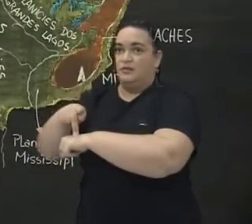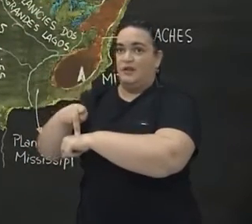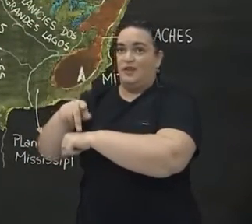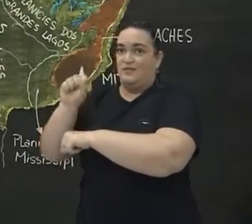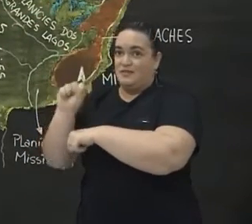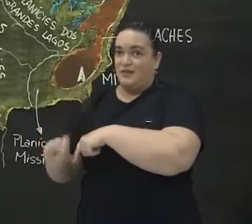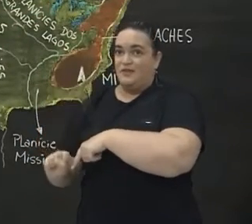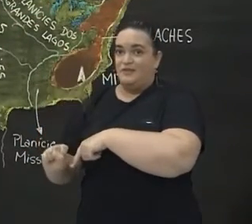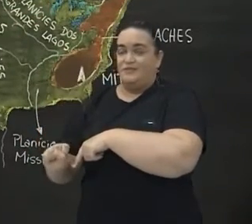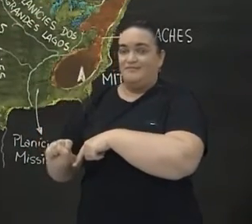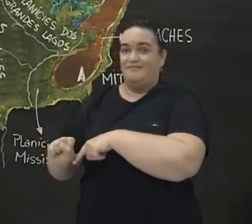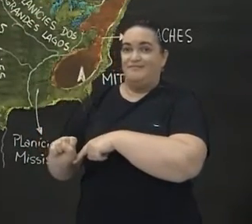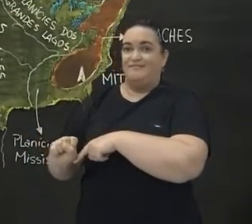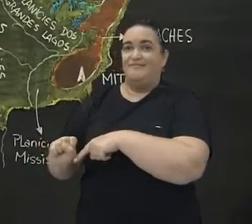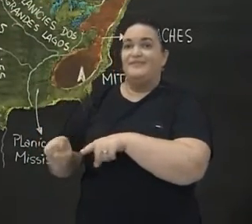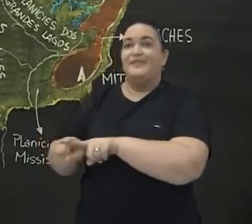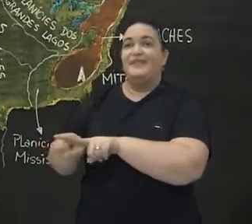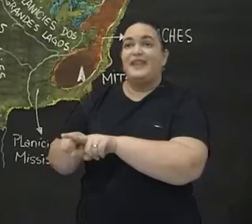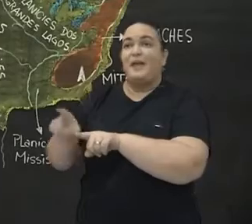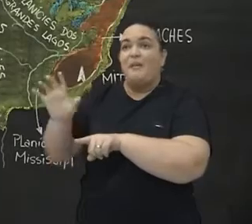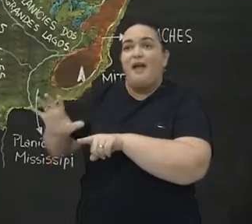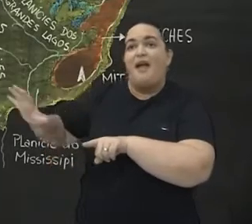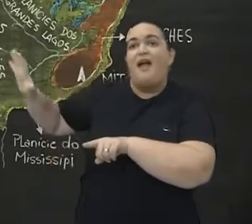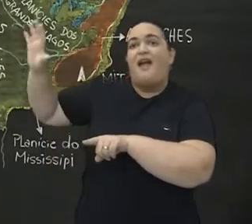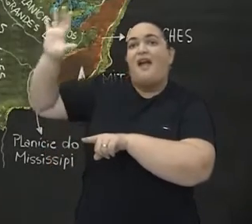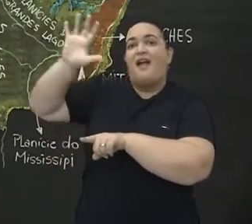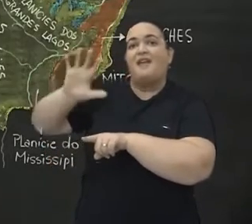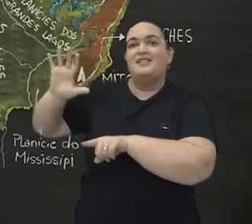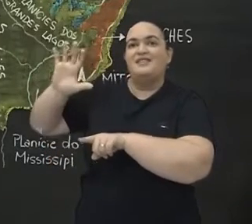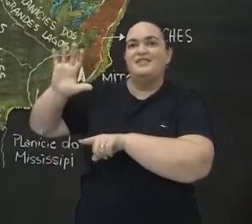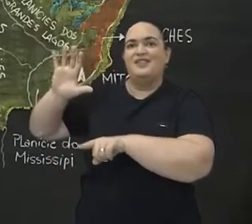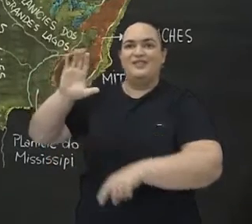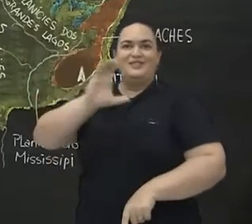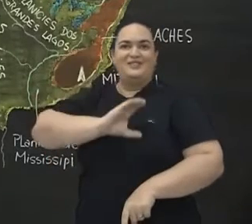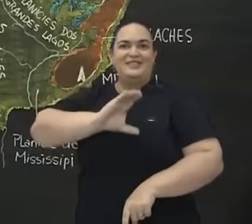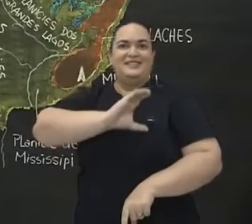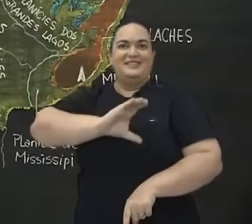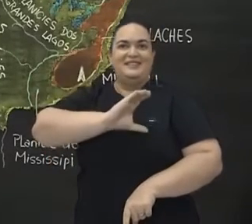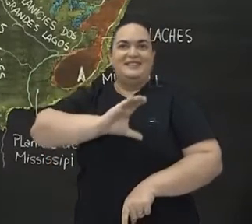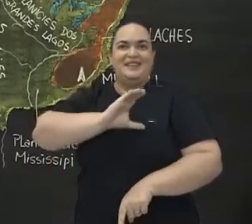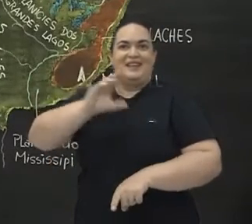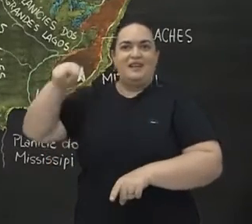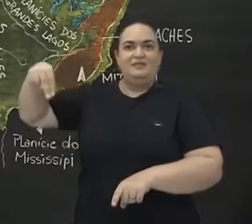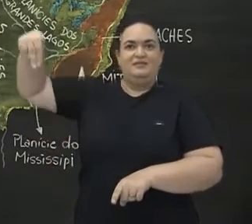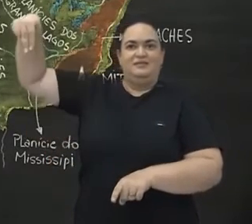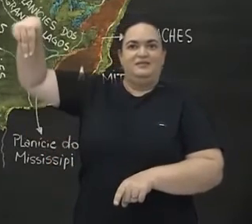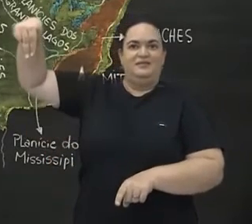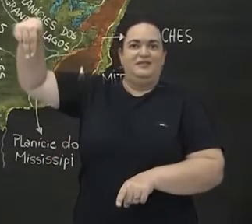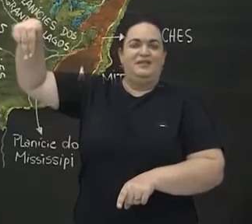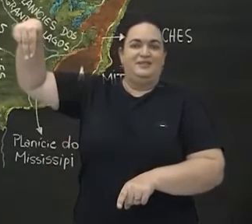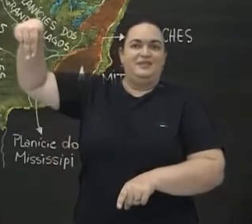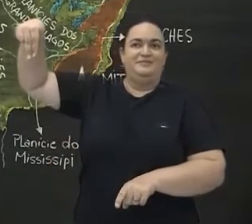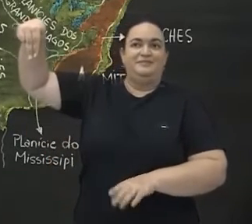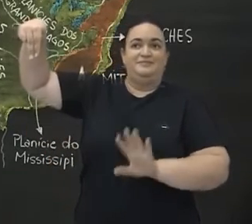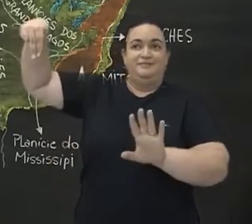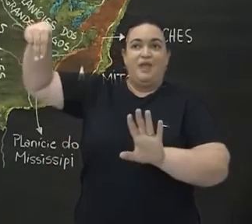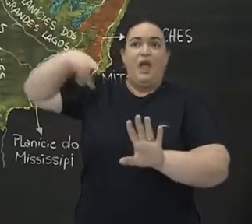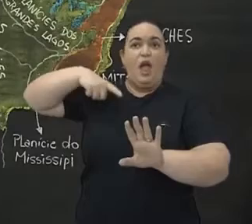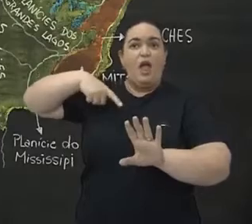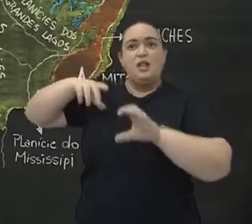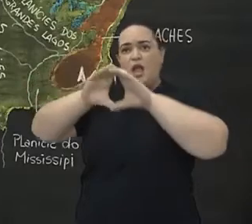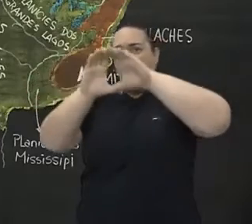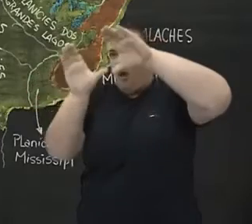sul, e a região do Canadá, mais ao norte. Temos aqui um território